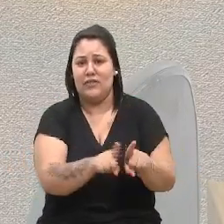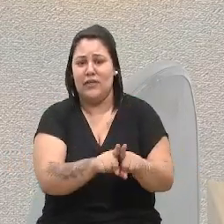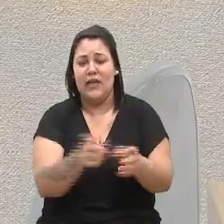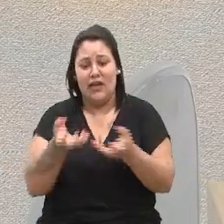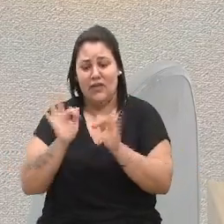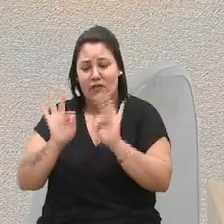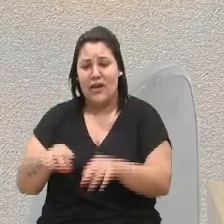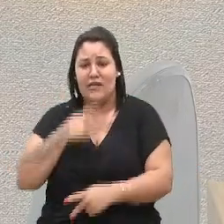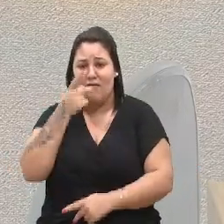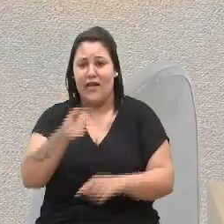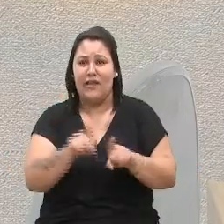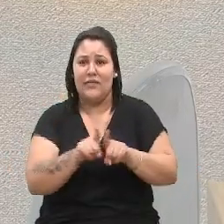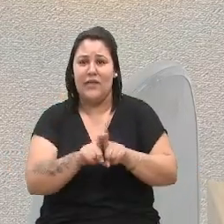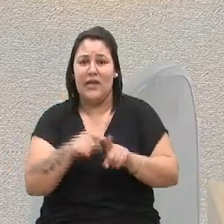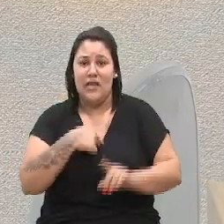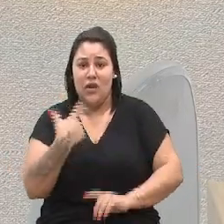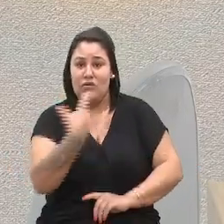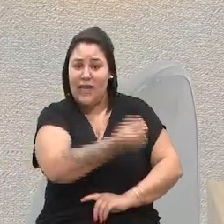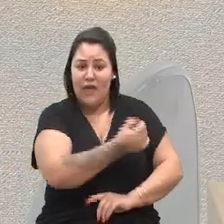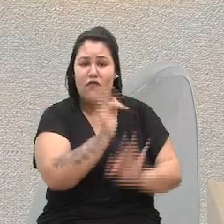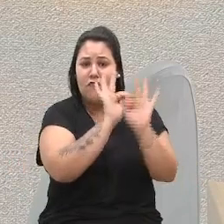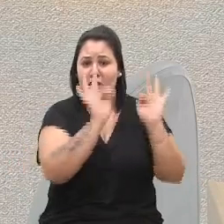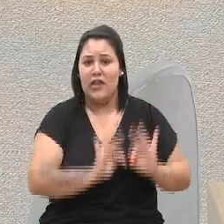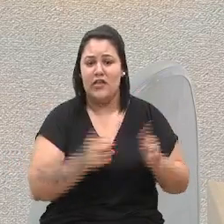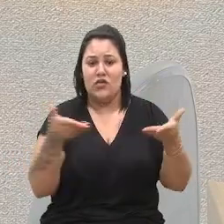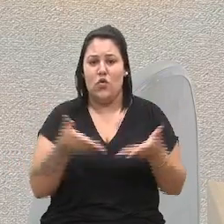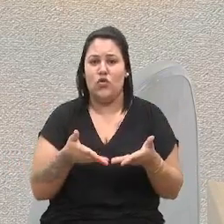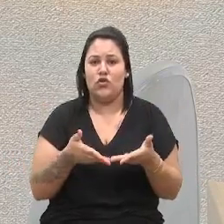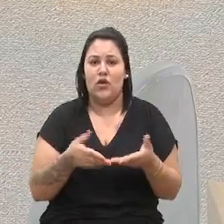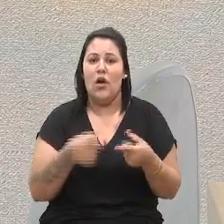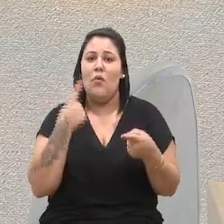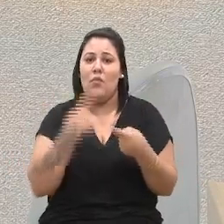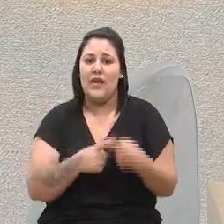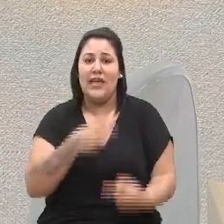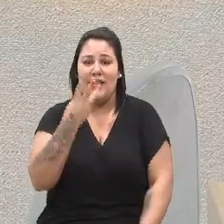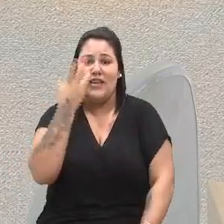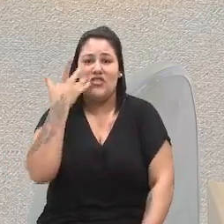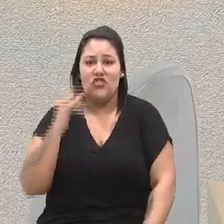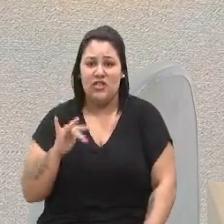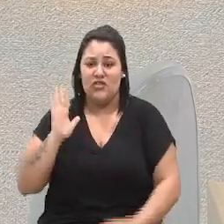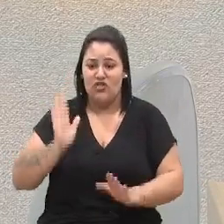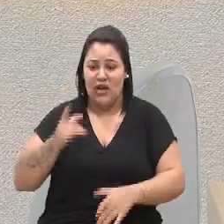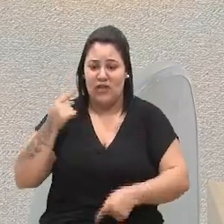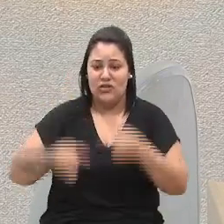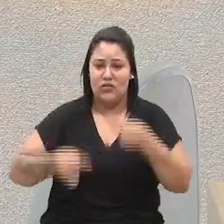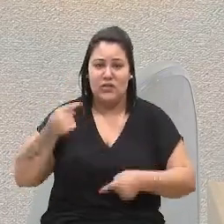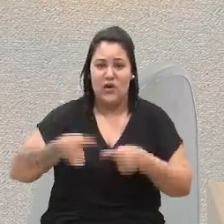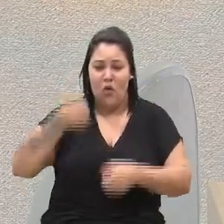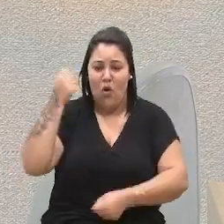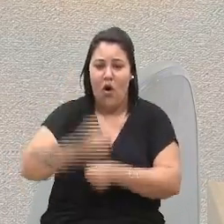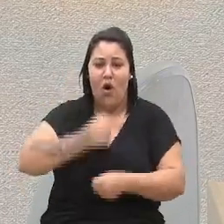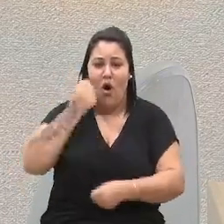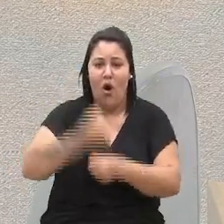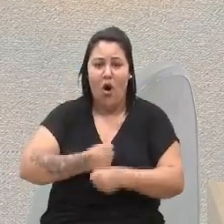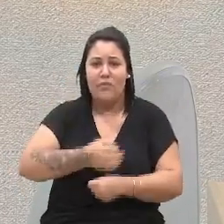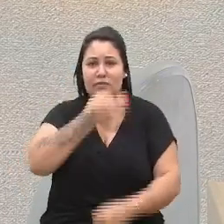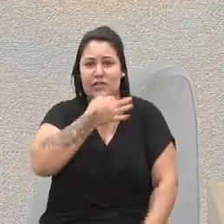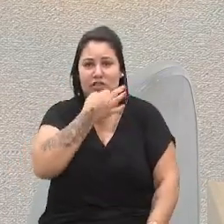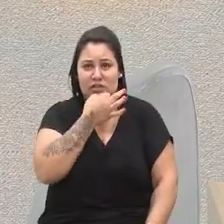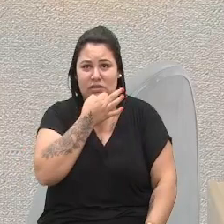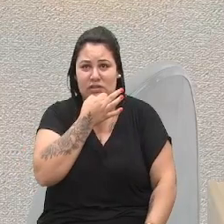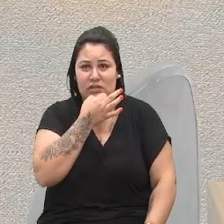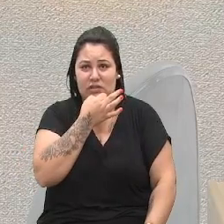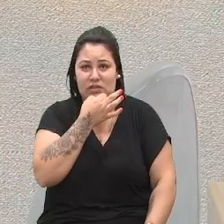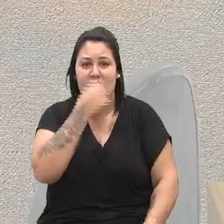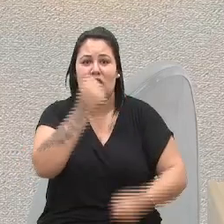aqui dizendo que eu saio daqui feliz hoje, porque há 3 dias se debate aqui obras para a cidade de Caxias do Sul. E